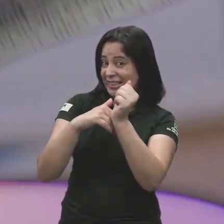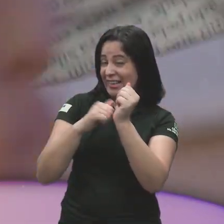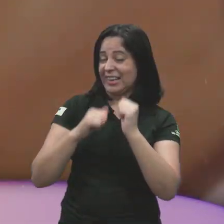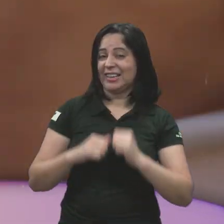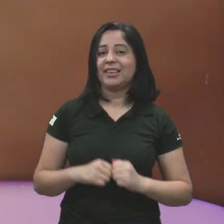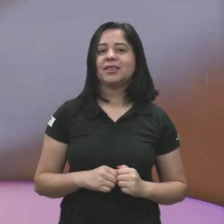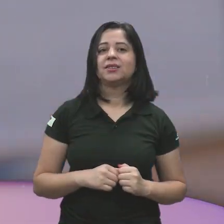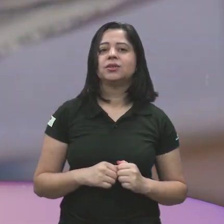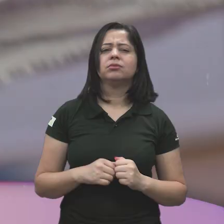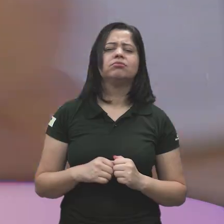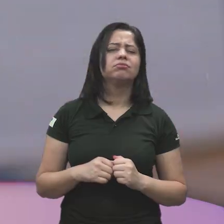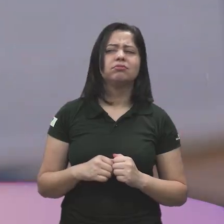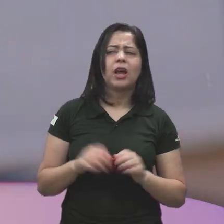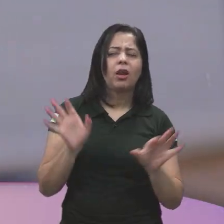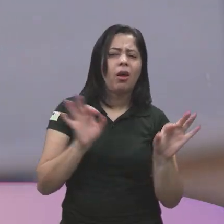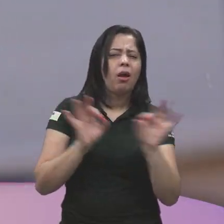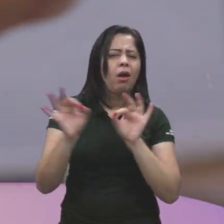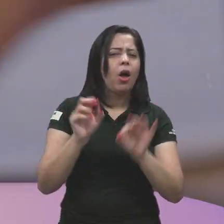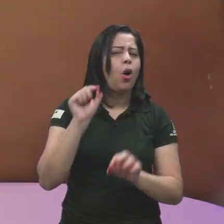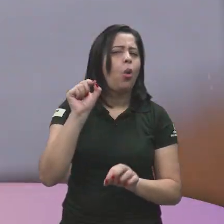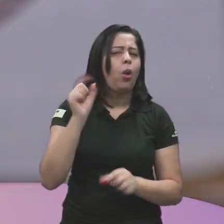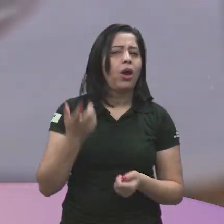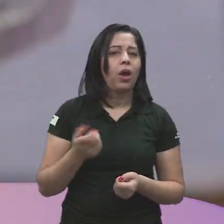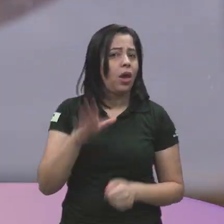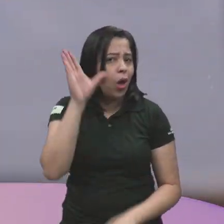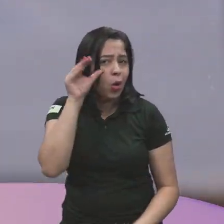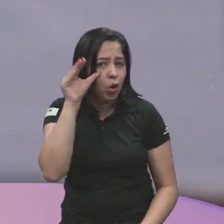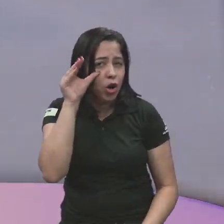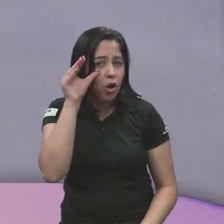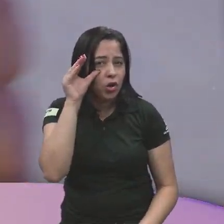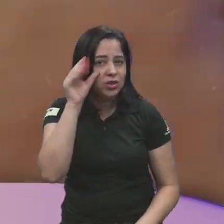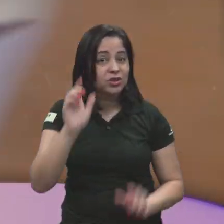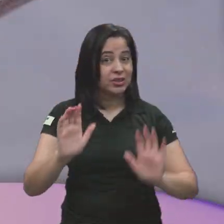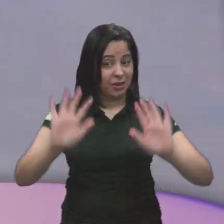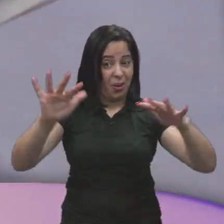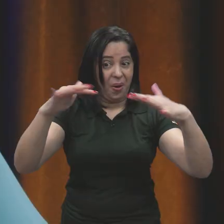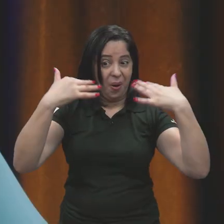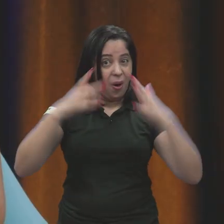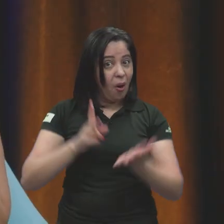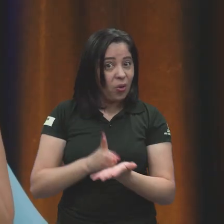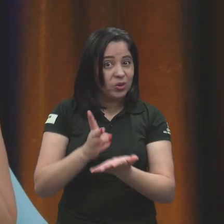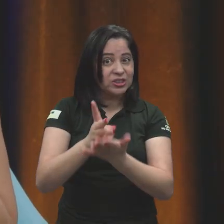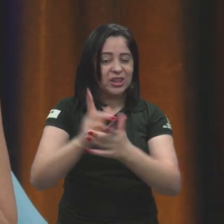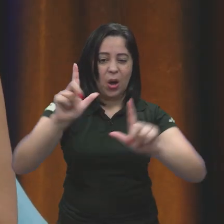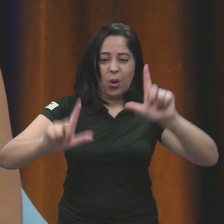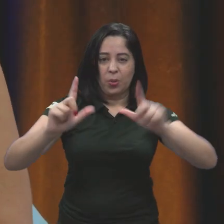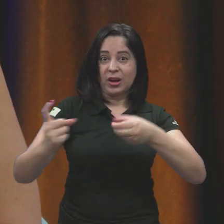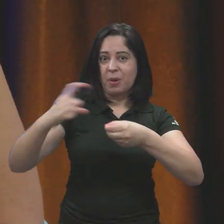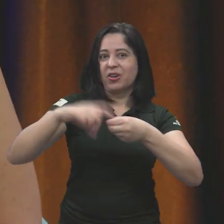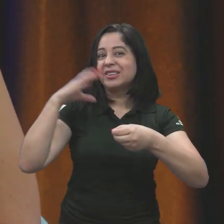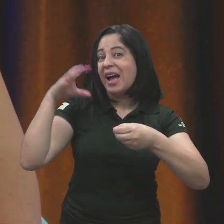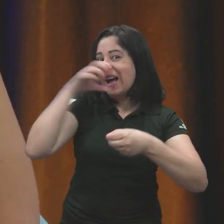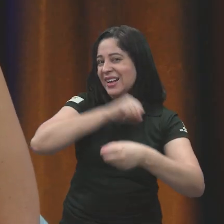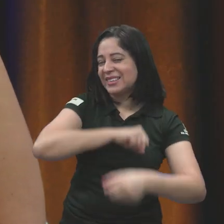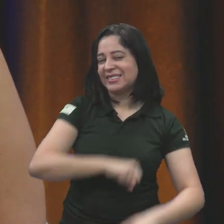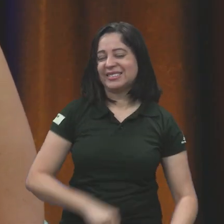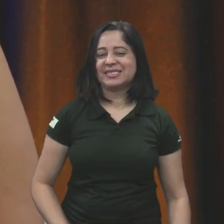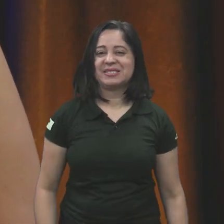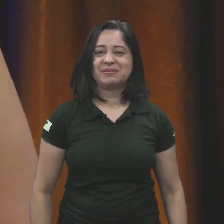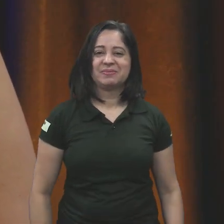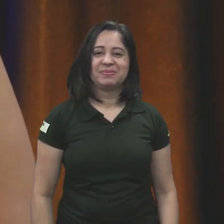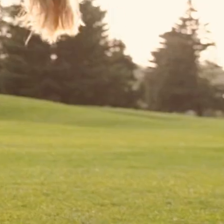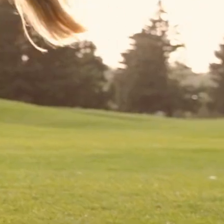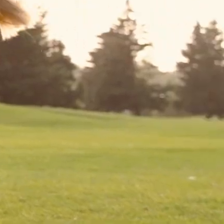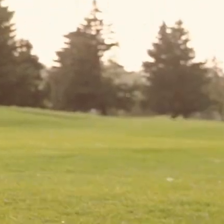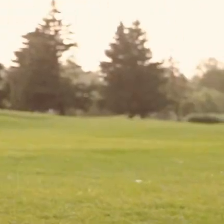está a todo vapor aqui no estúdio. Qual será a obra de arte de hoje? Ficou curioso? Então fica aí com a gente, que Inspiração volta já já.